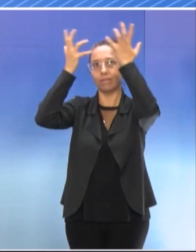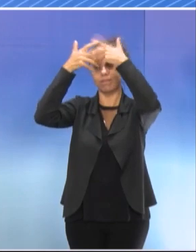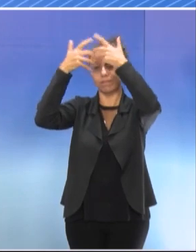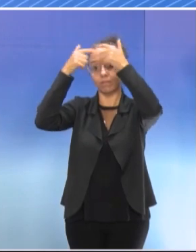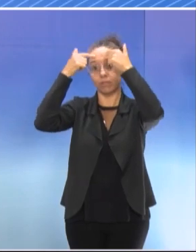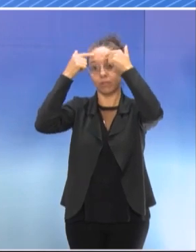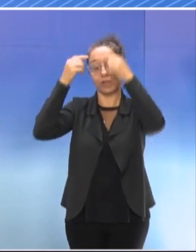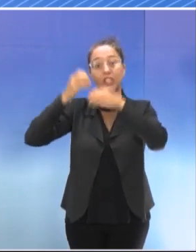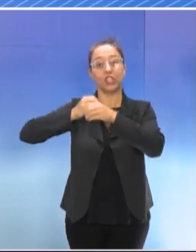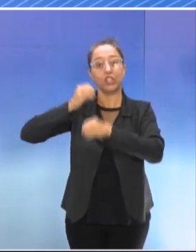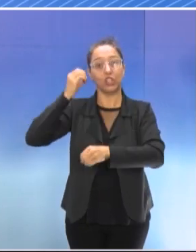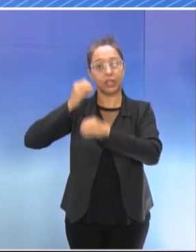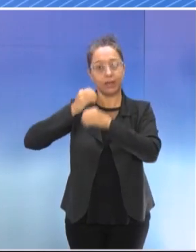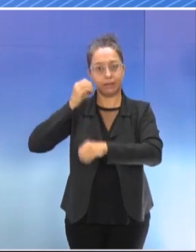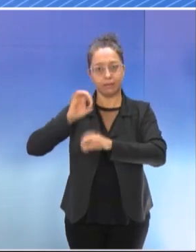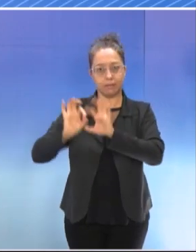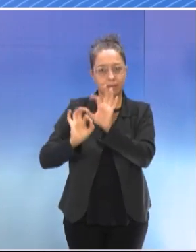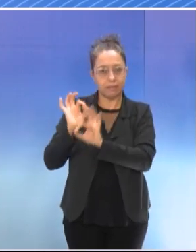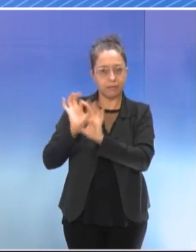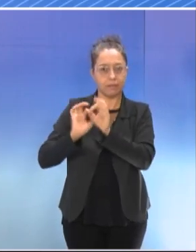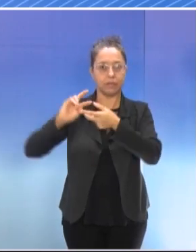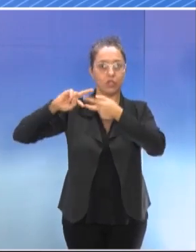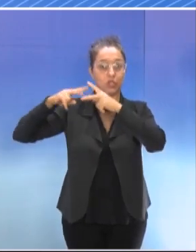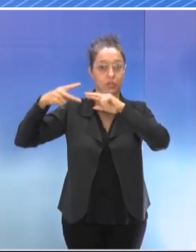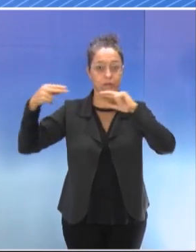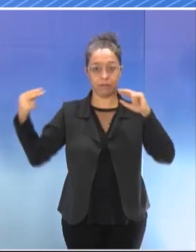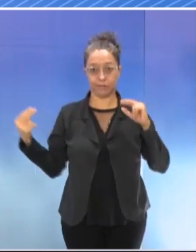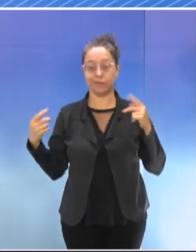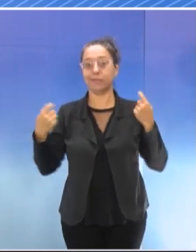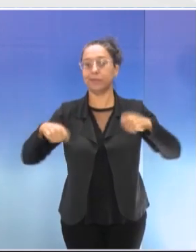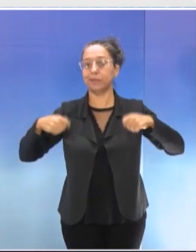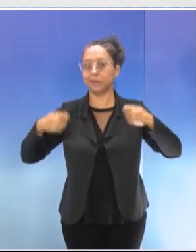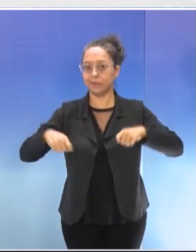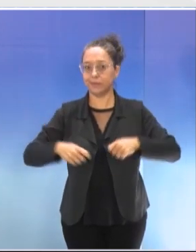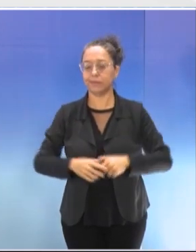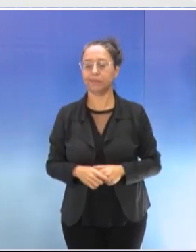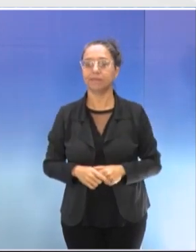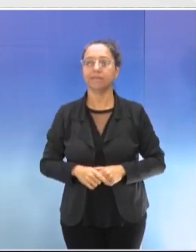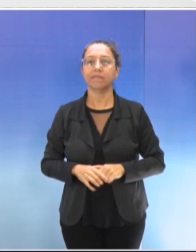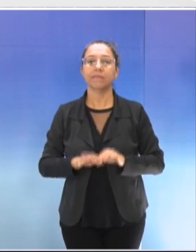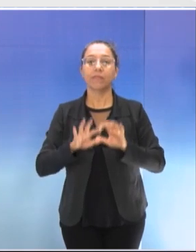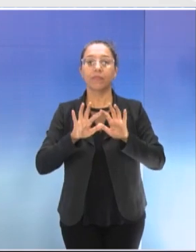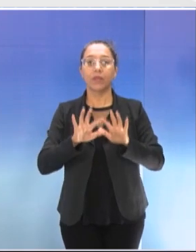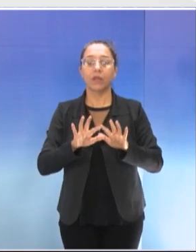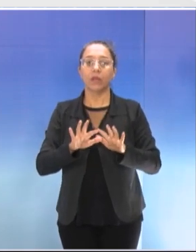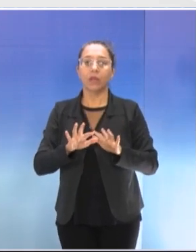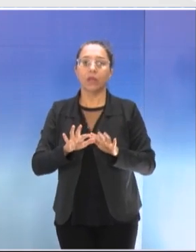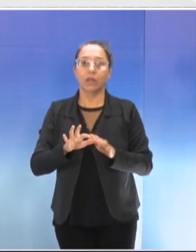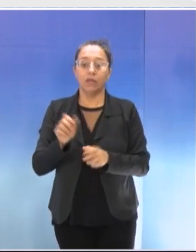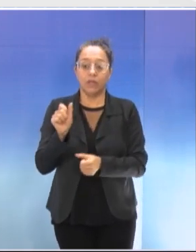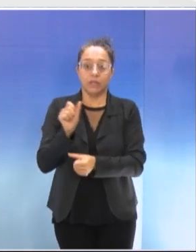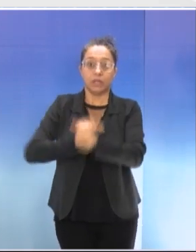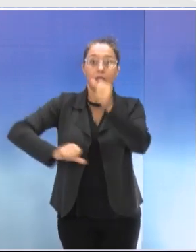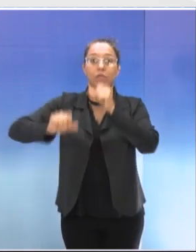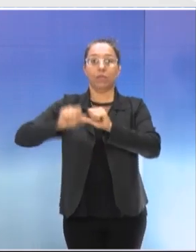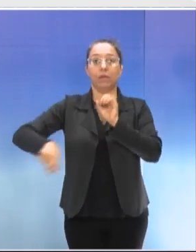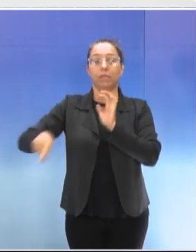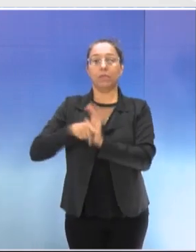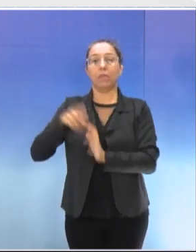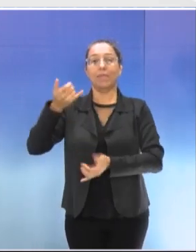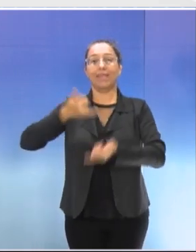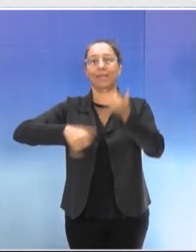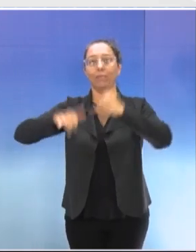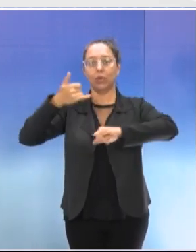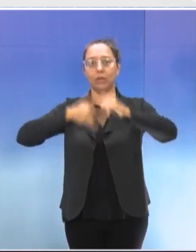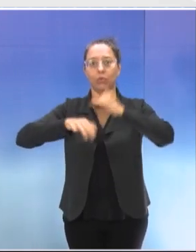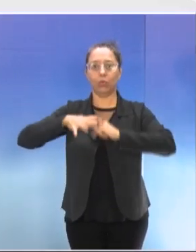o processo aqui foi uma transformação em laboratório, tá bom? Então, olha só, por que